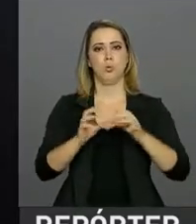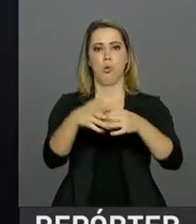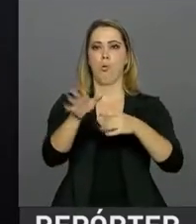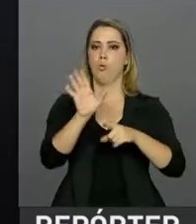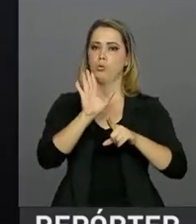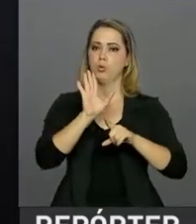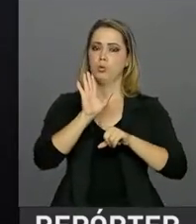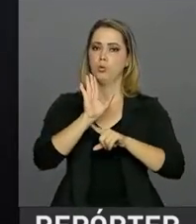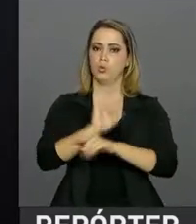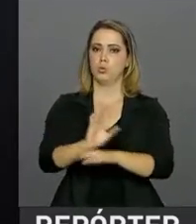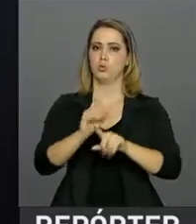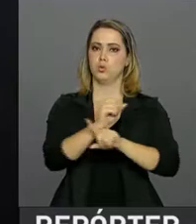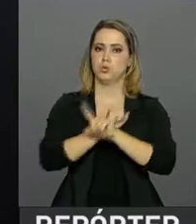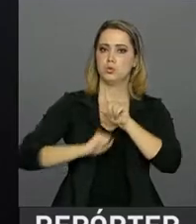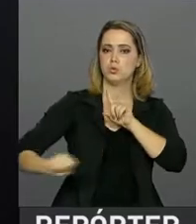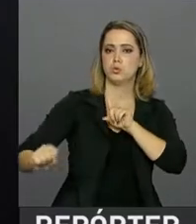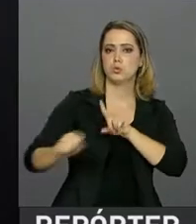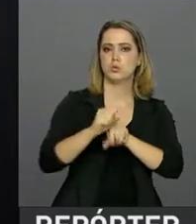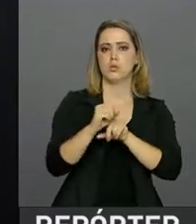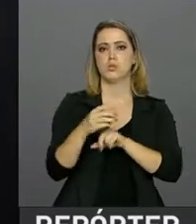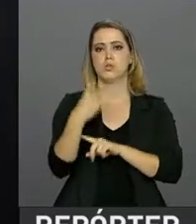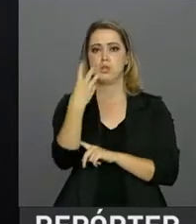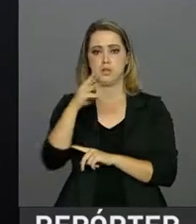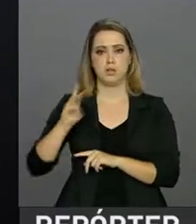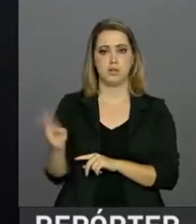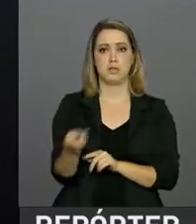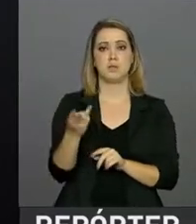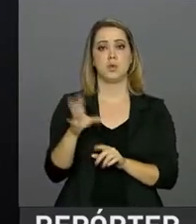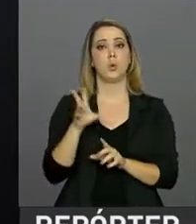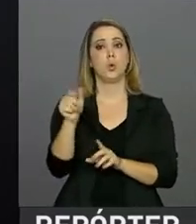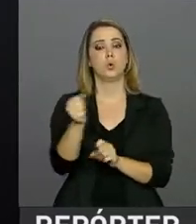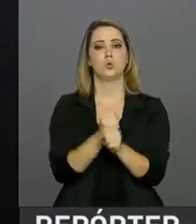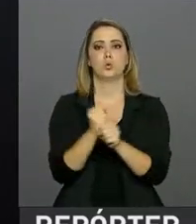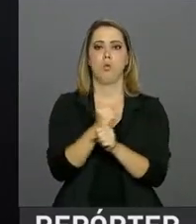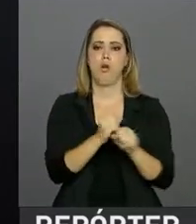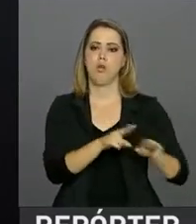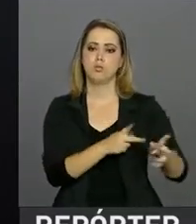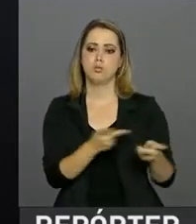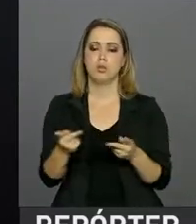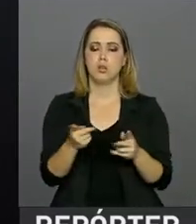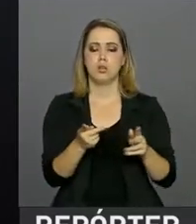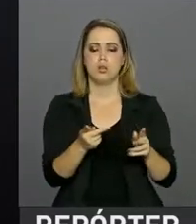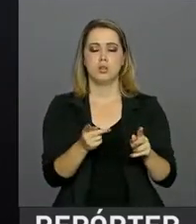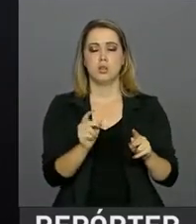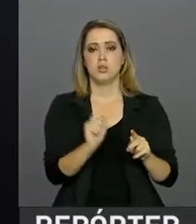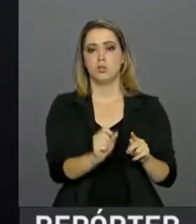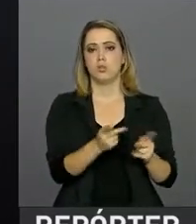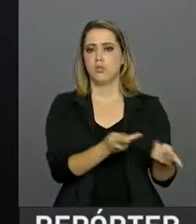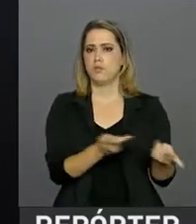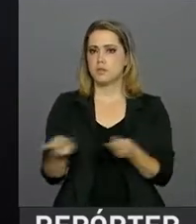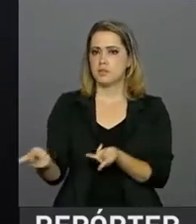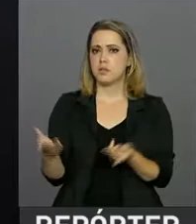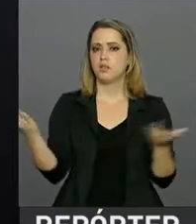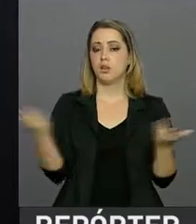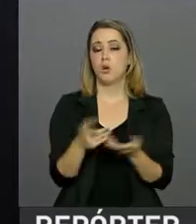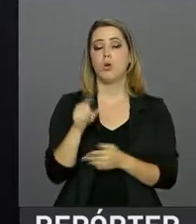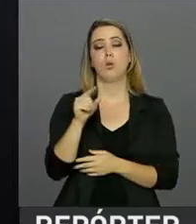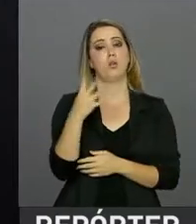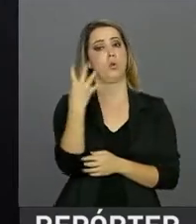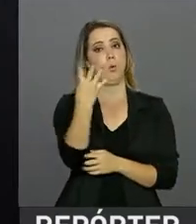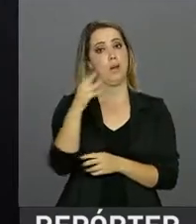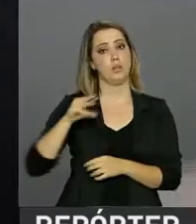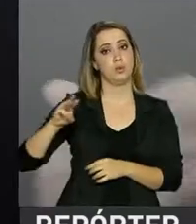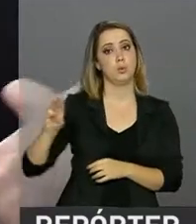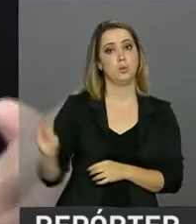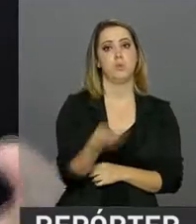3 milhões e meio, 4 milhões de visitas por ano, para só nessa área das famílias, das crianças pequenas, a gente fazer 4